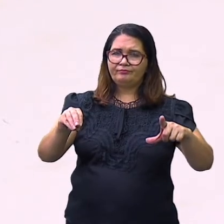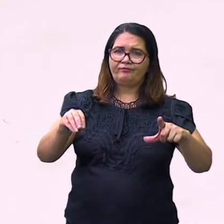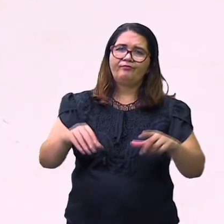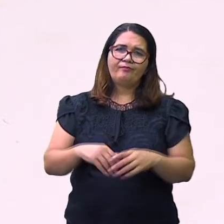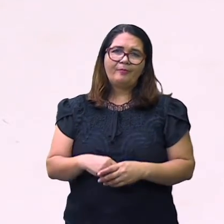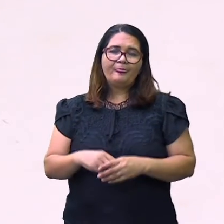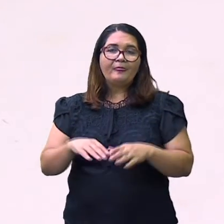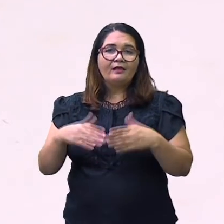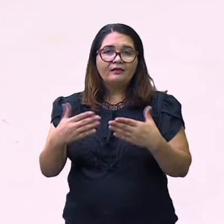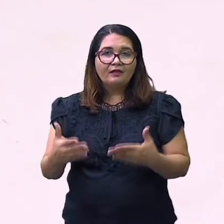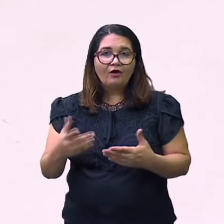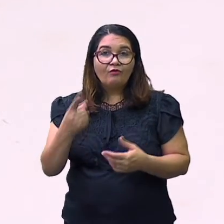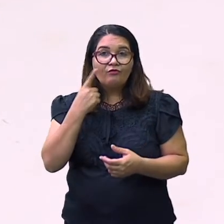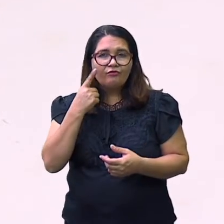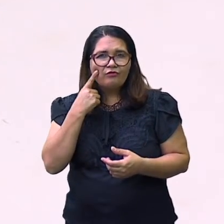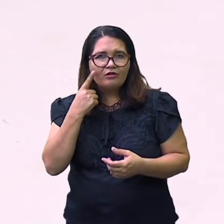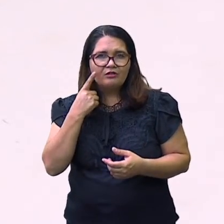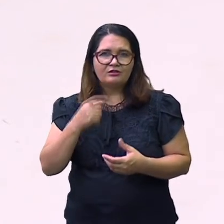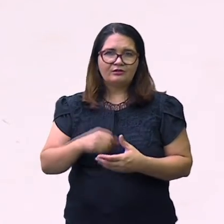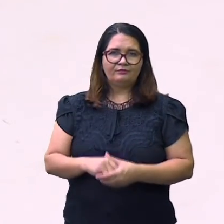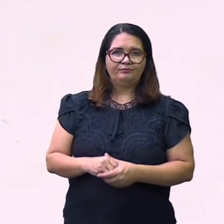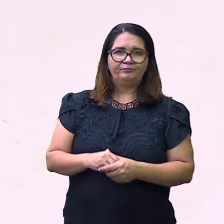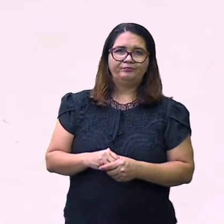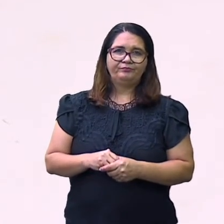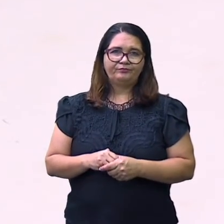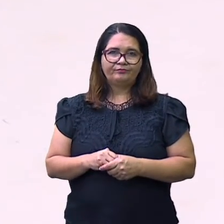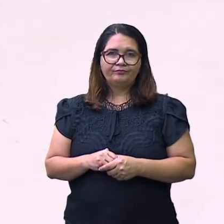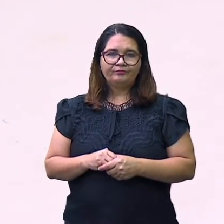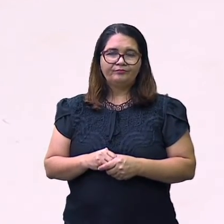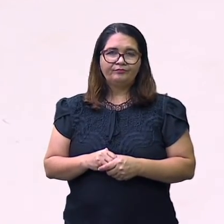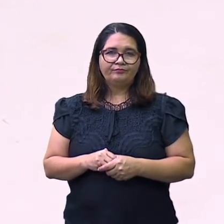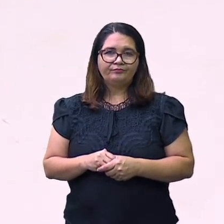tá bom? Então, ó, número 2...